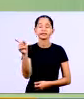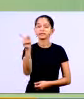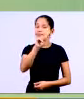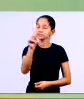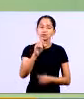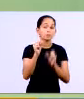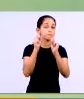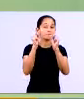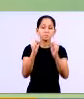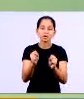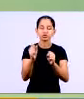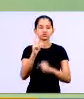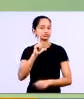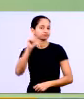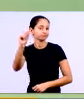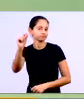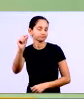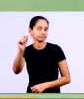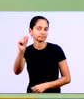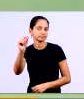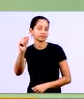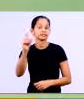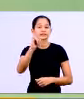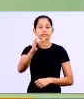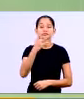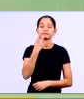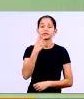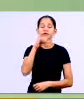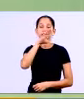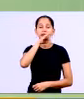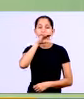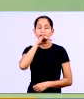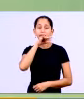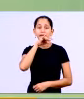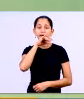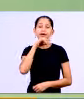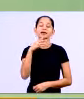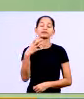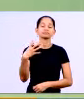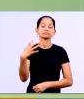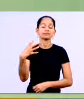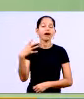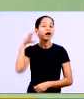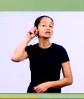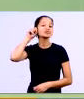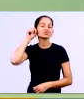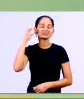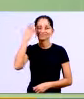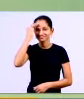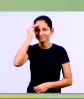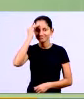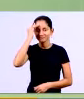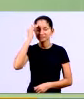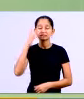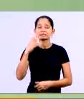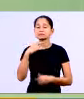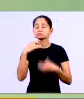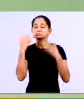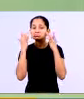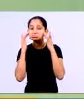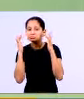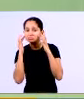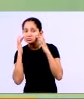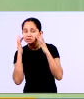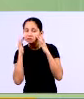pode sair. Se for na pronúncia, na fala, nós percebemos a diferença. Agora, se for na escrita, eu não sei